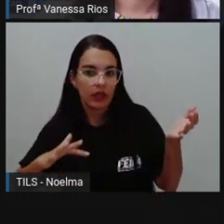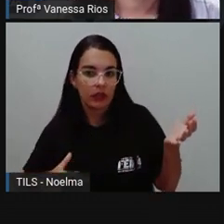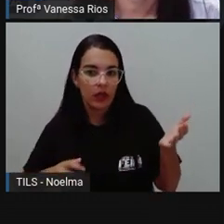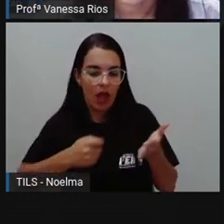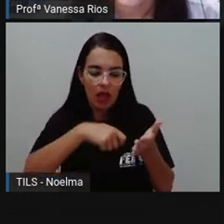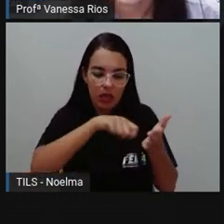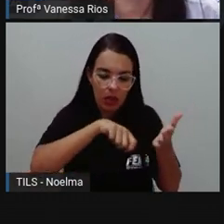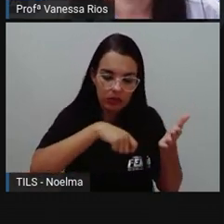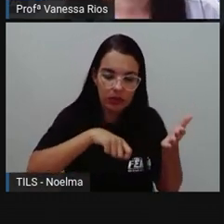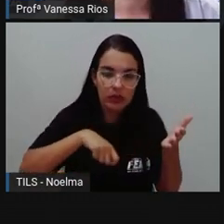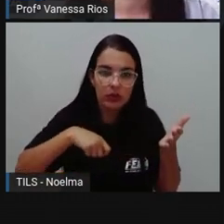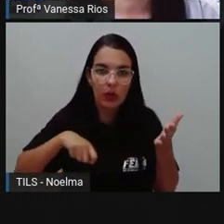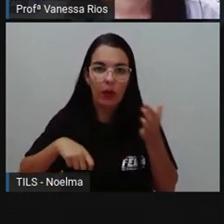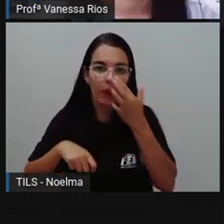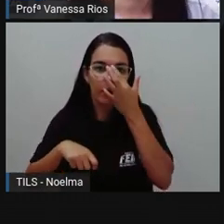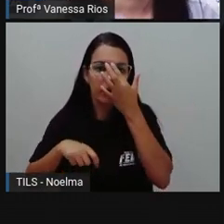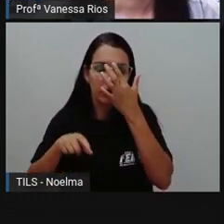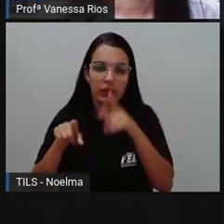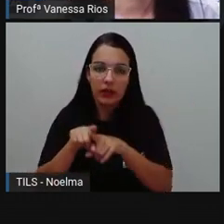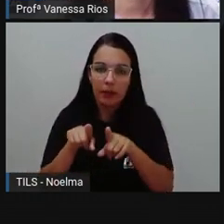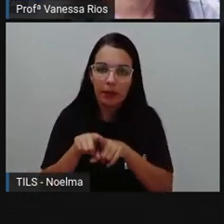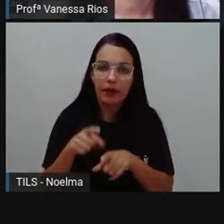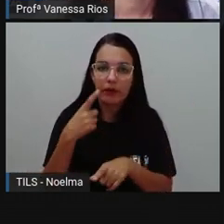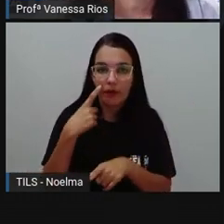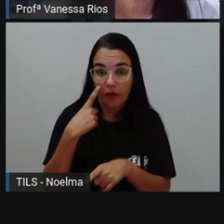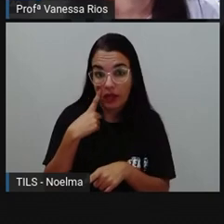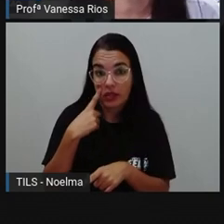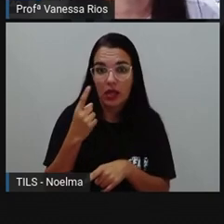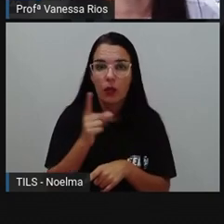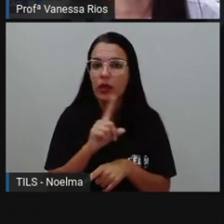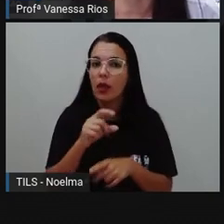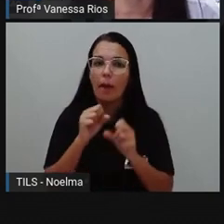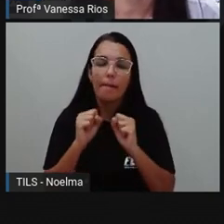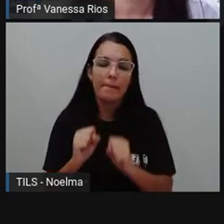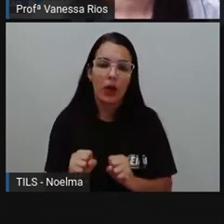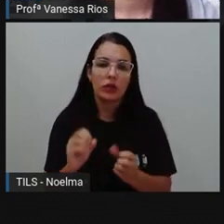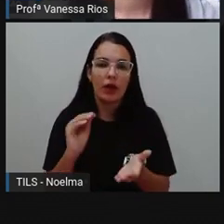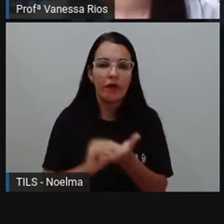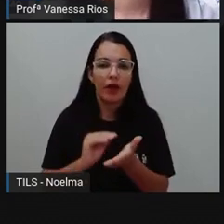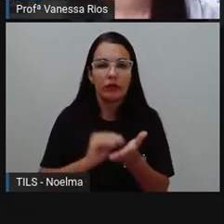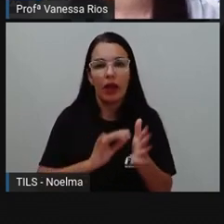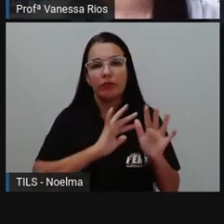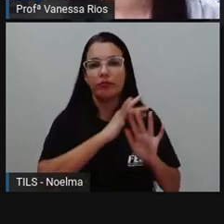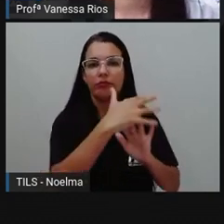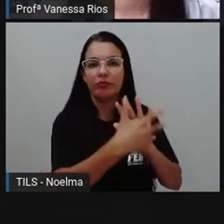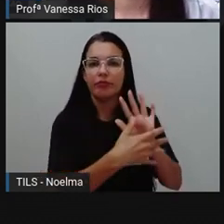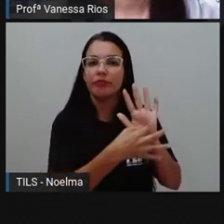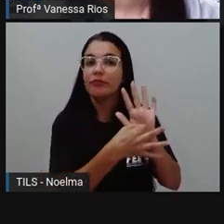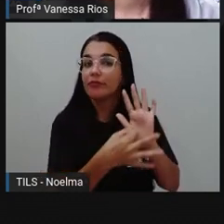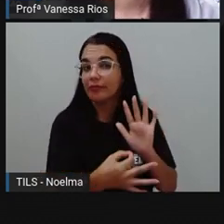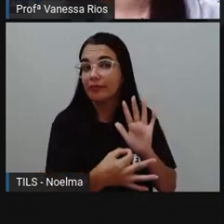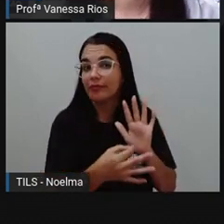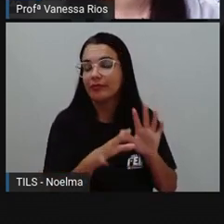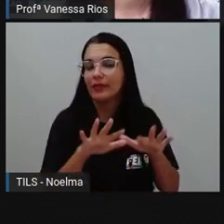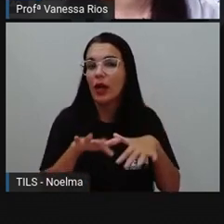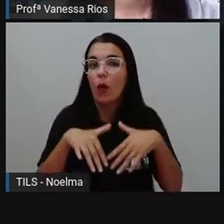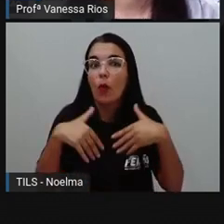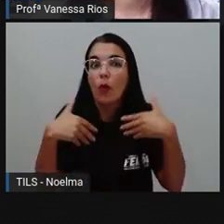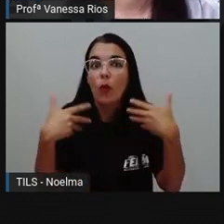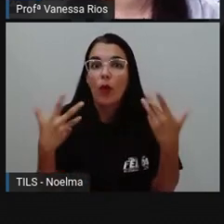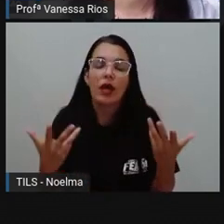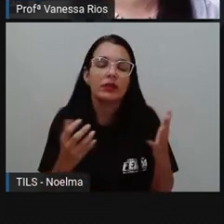anotações e observe o que é que não pode faltar numa resenha crítica. Quais são as